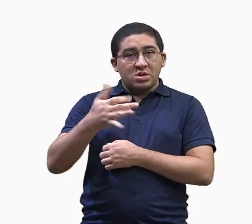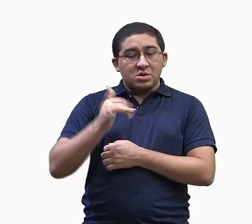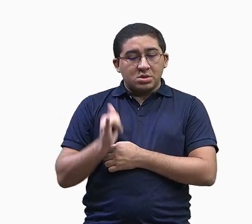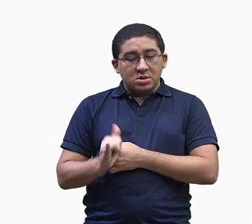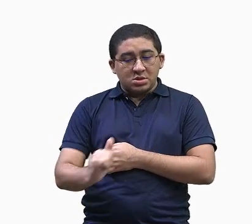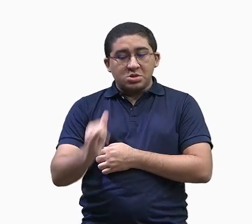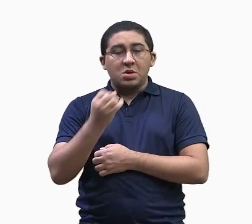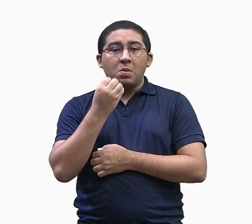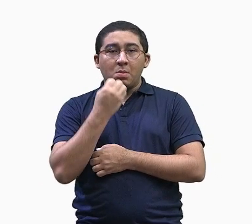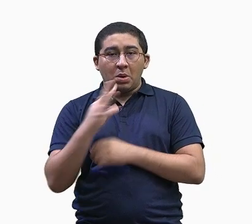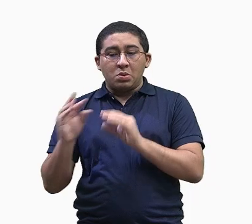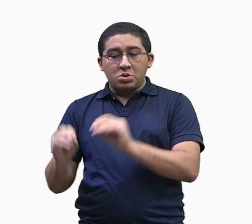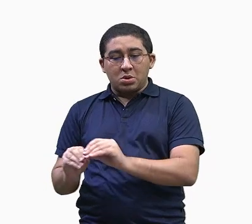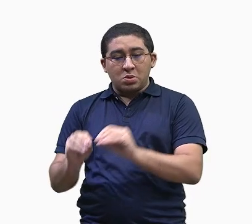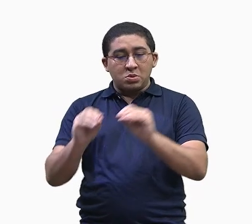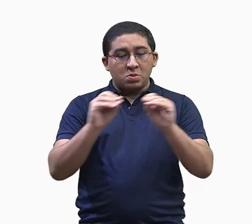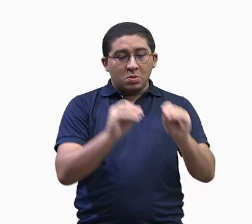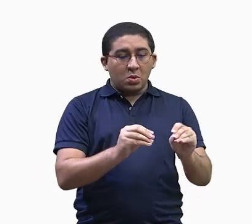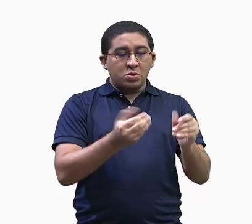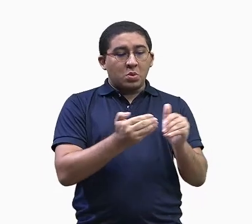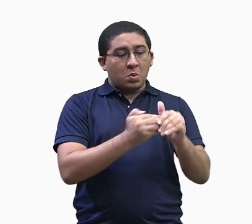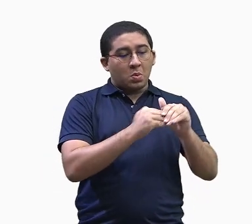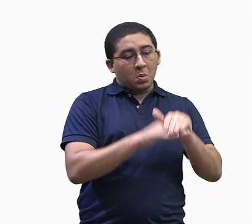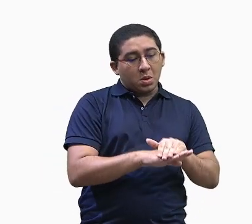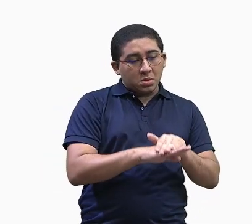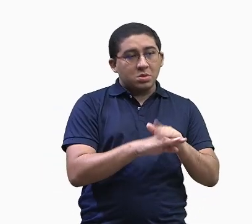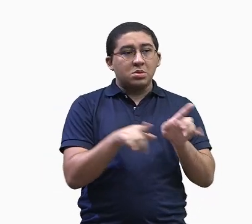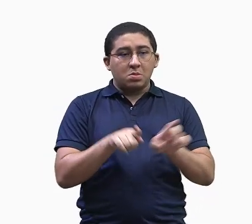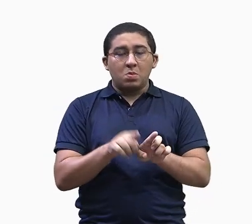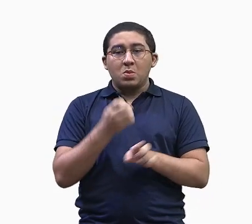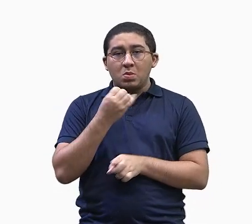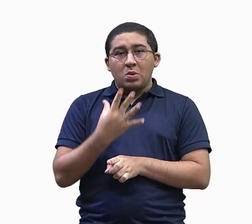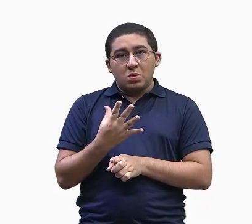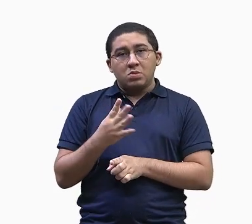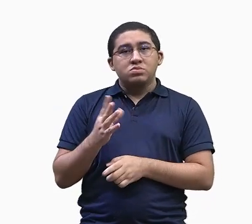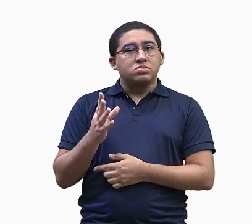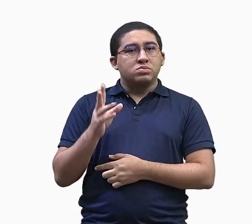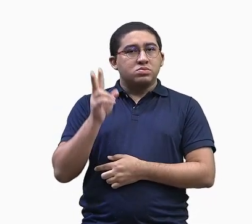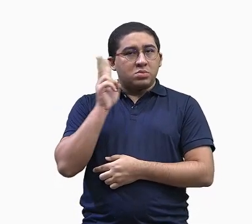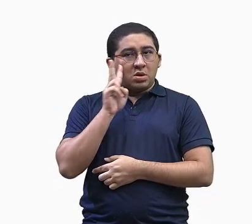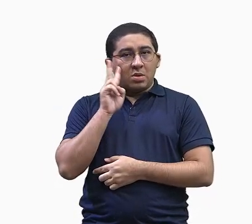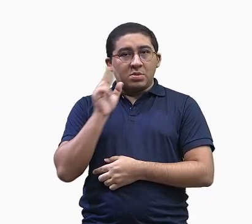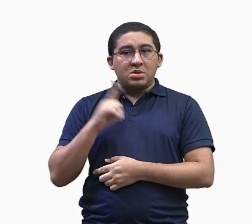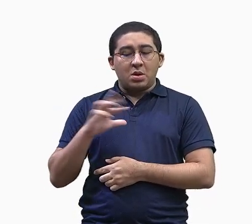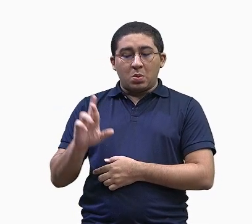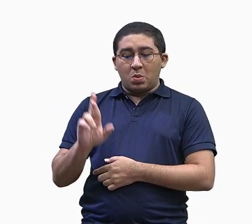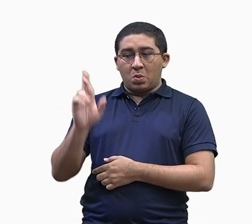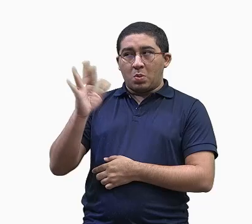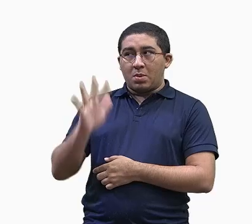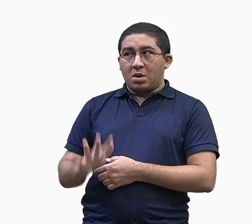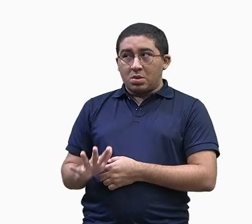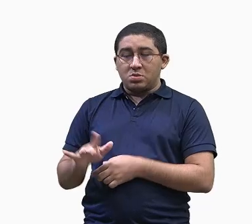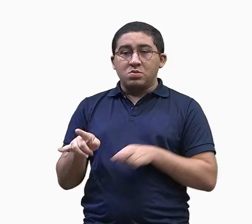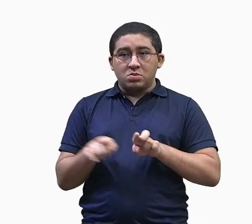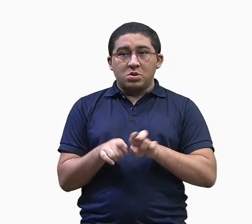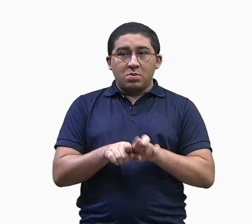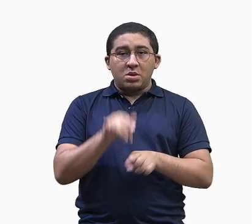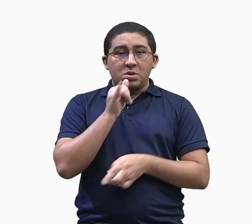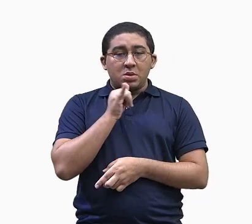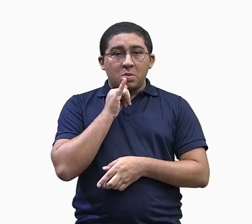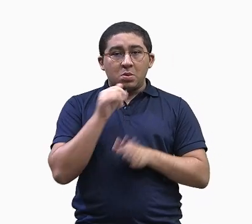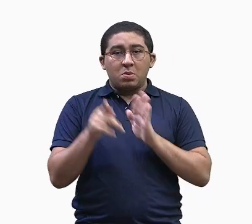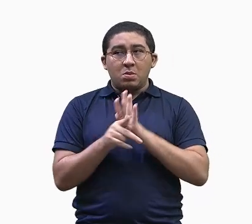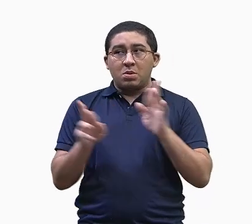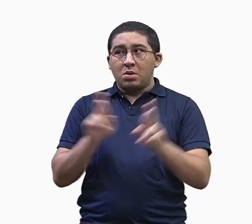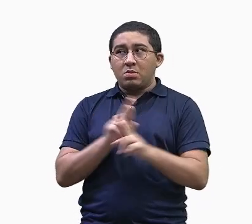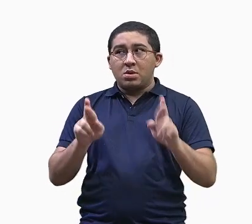transporte e também o armazenamento. E aí a gente também volta lá para o alto custo, para o baixo custo, né, com relação